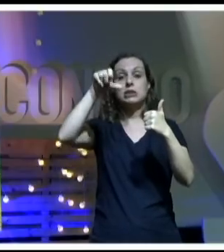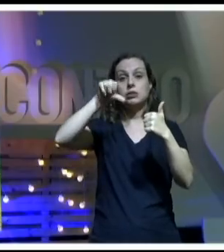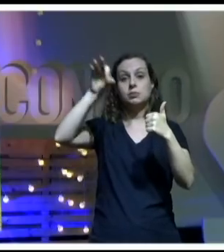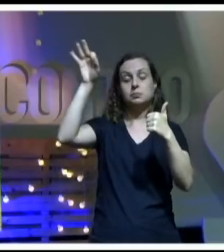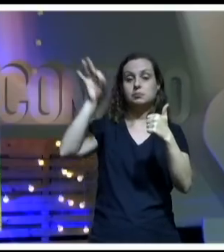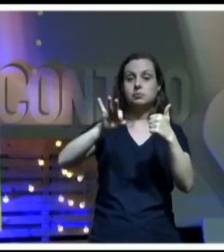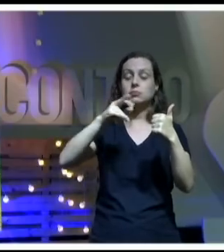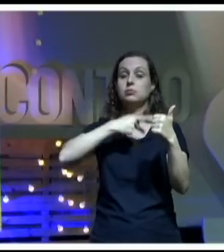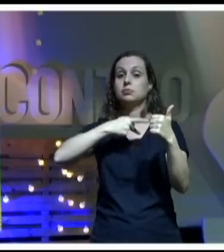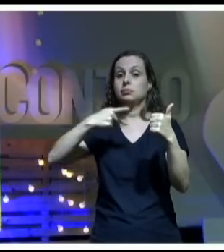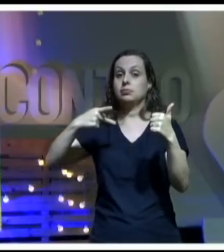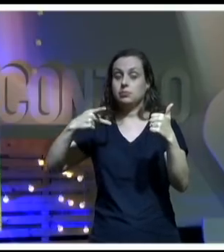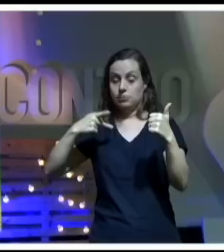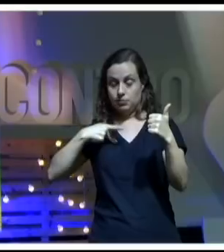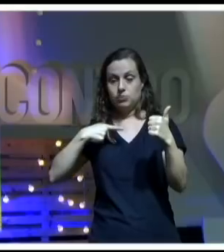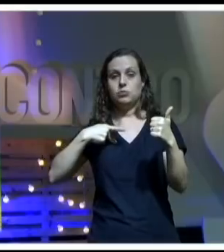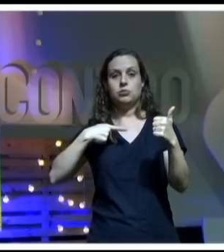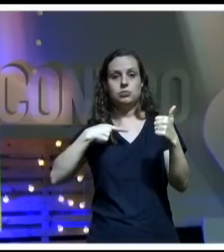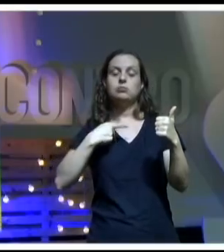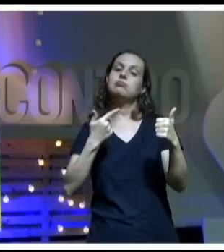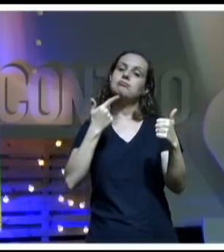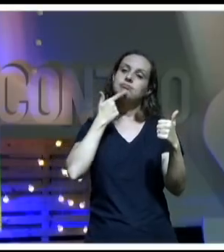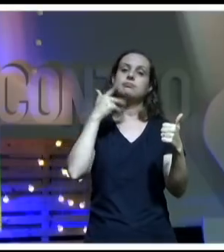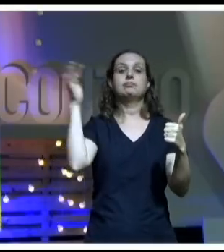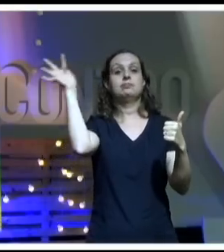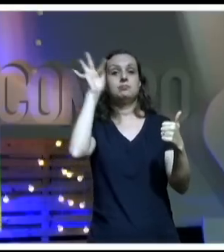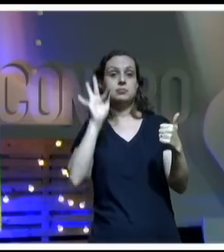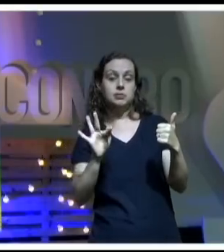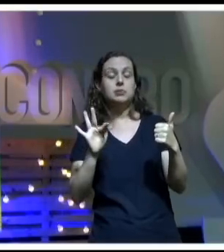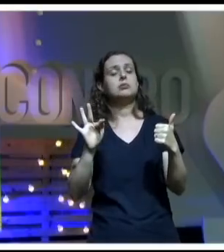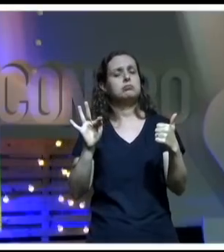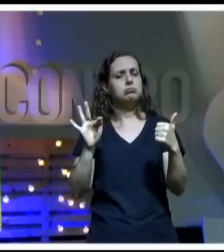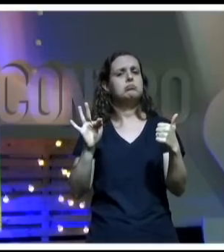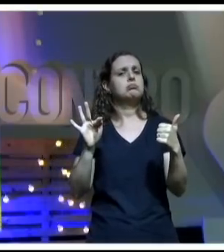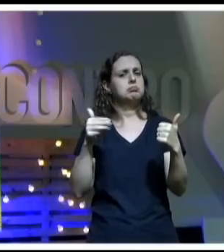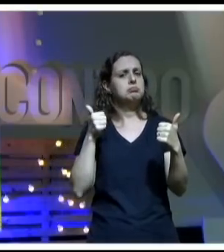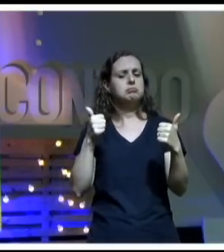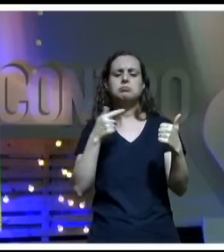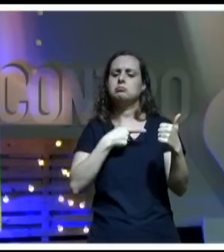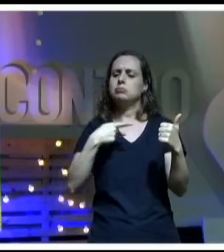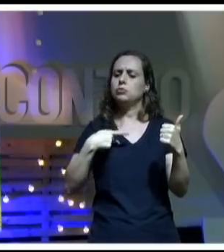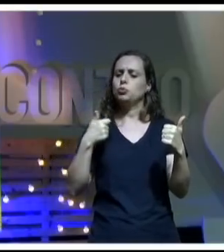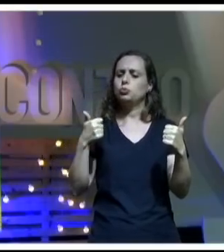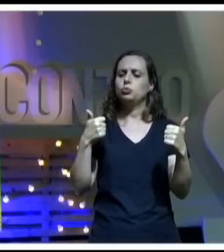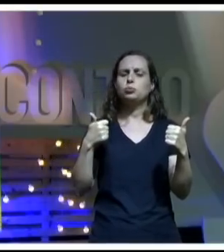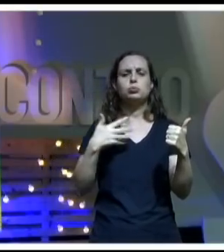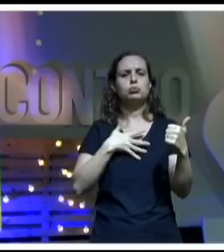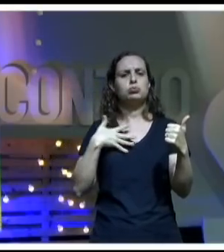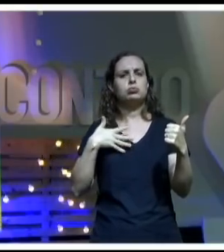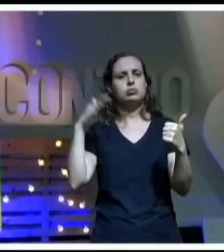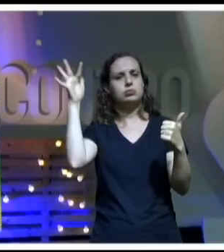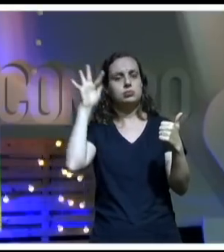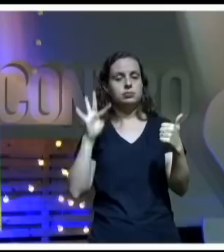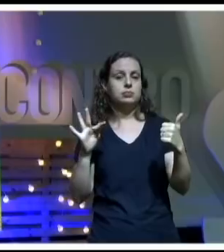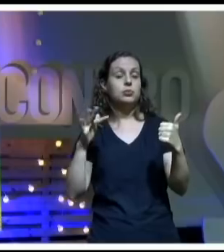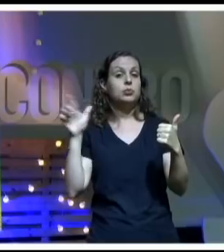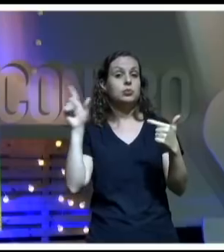pastores estão pessoalmente mais felizes são pessoas felizes eles se consideram pessoas felizes